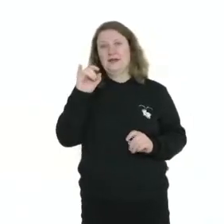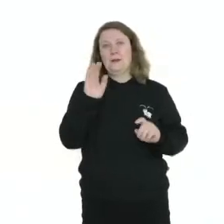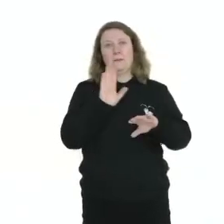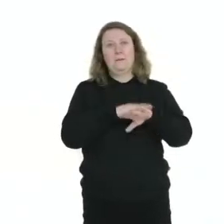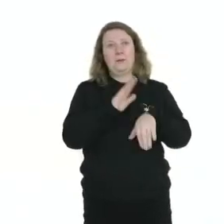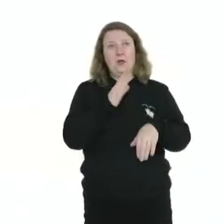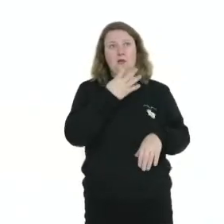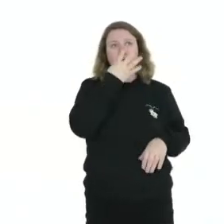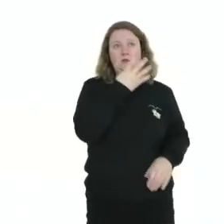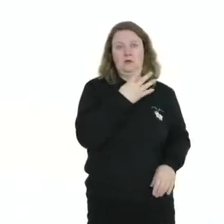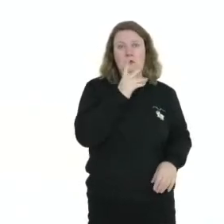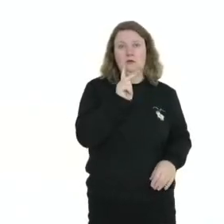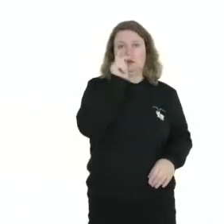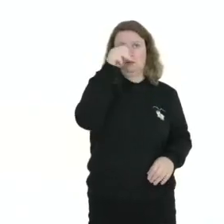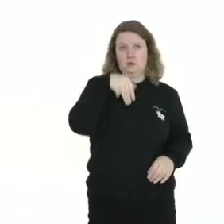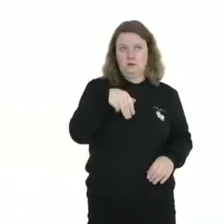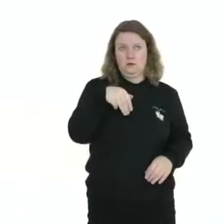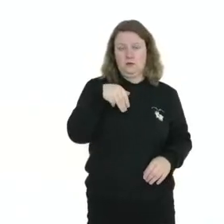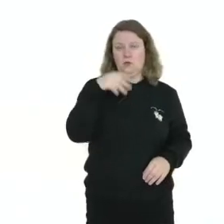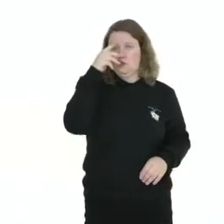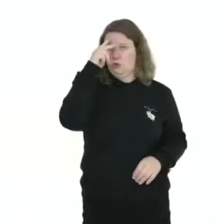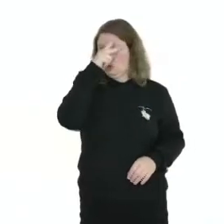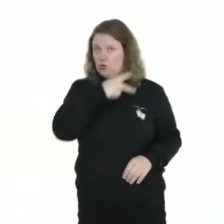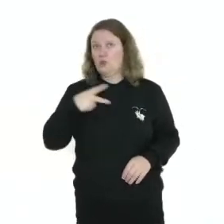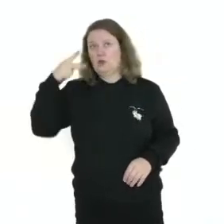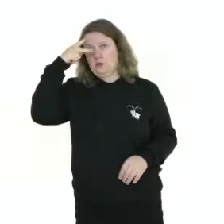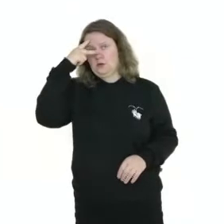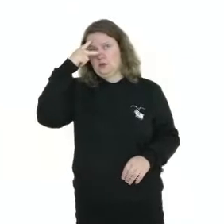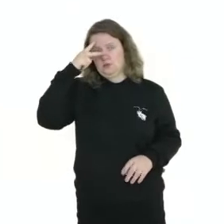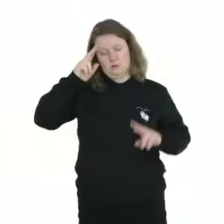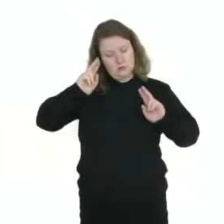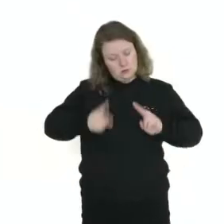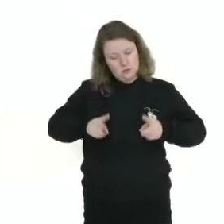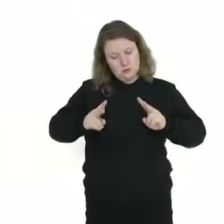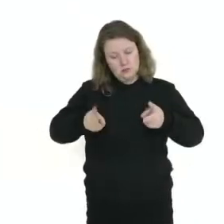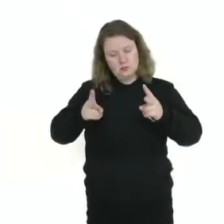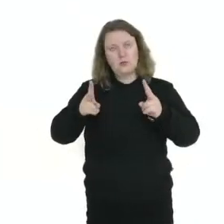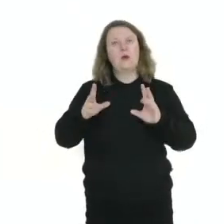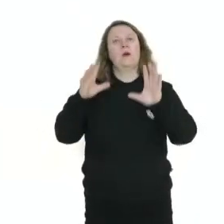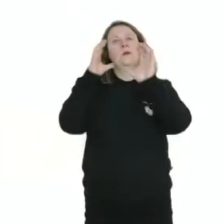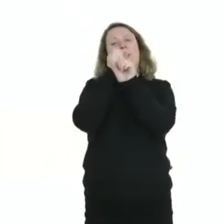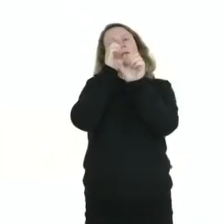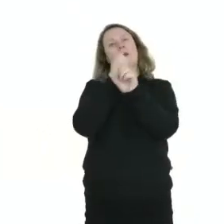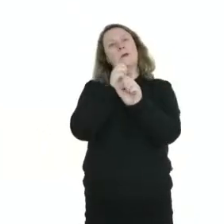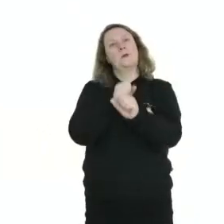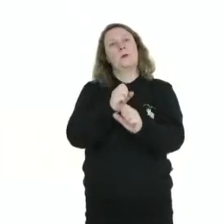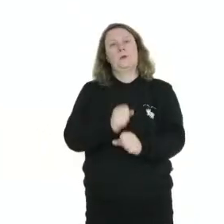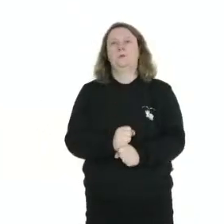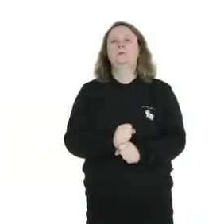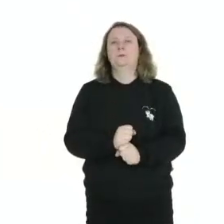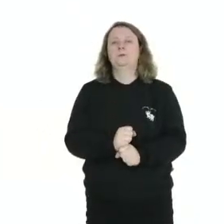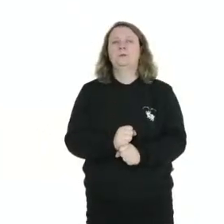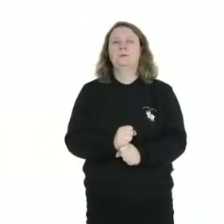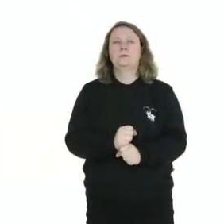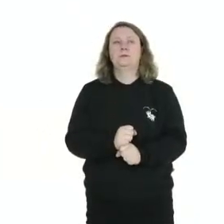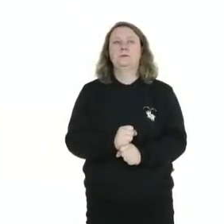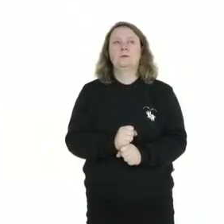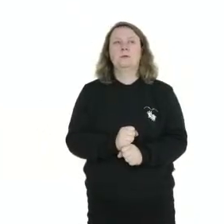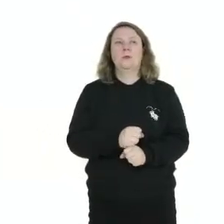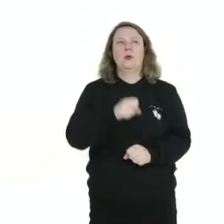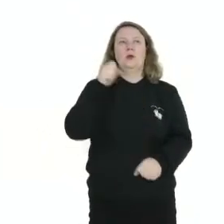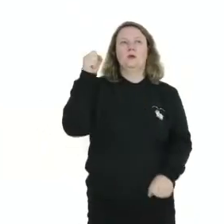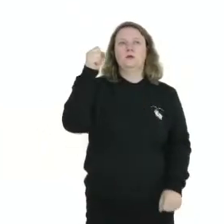quilômetros, ele vai levar 2 horas. E assim a gente vai somandinho até fechar os 10 quilômetros, ó, sempre de 2